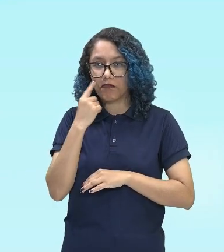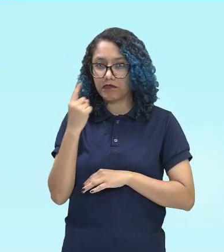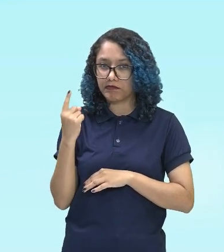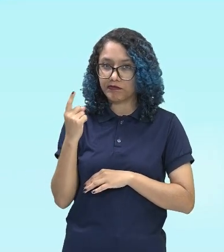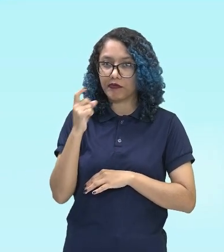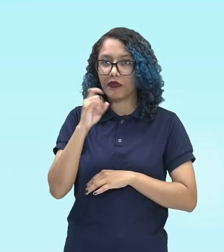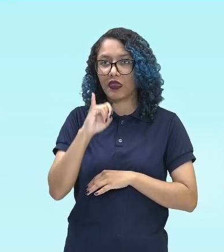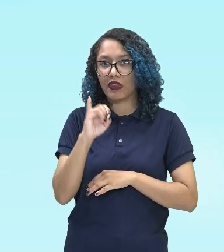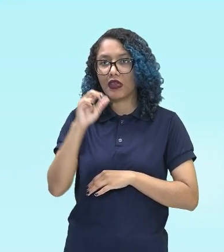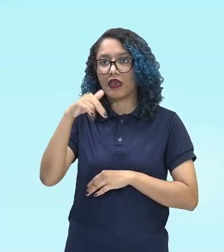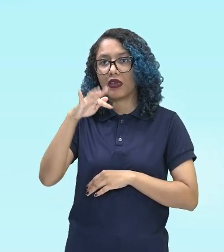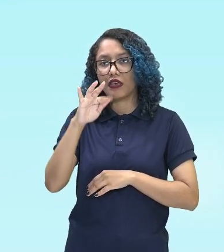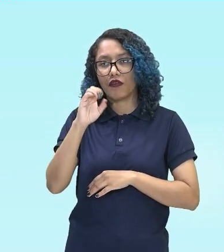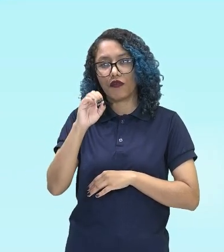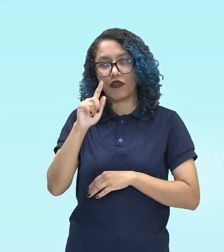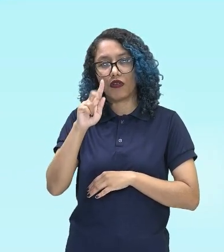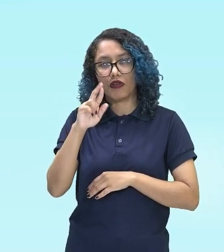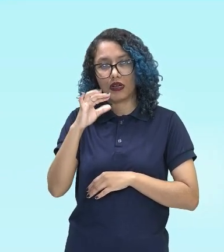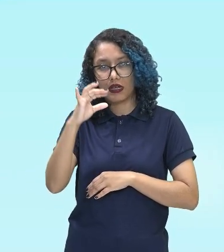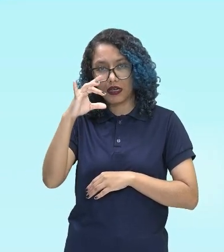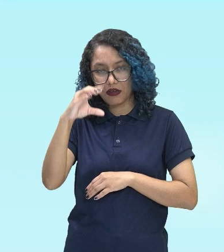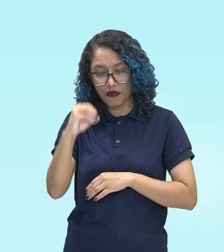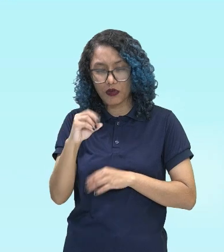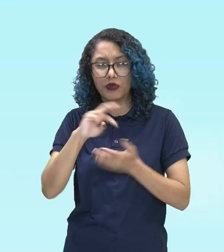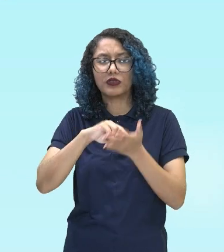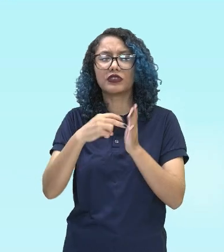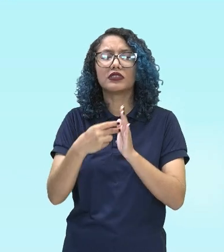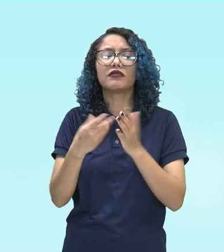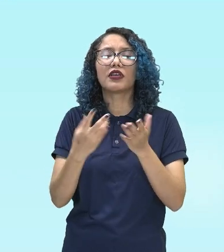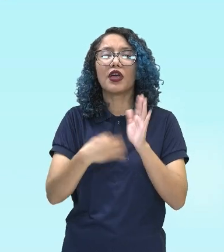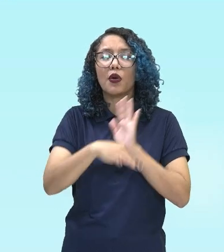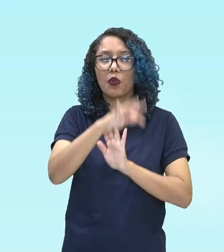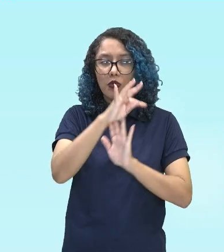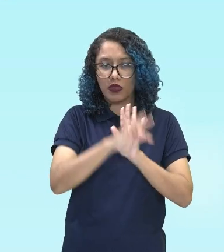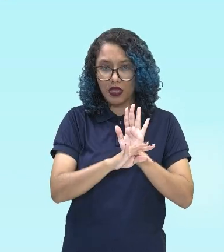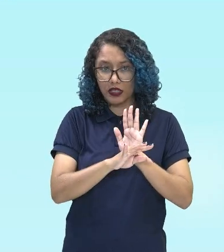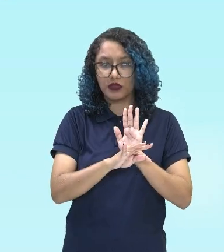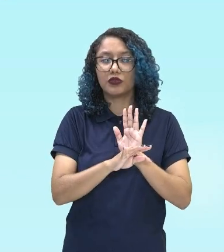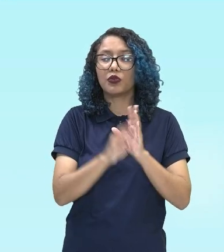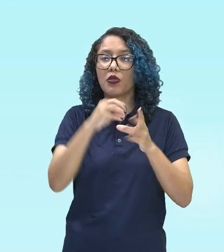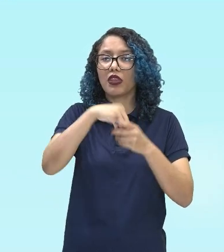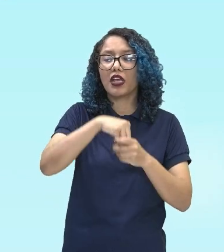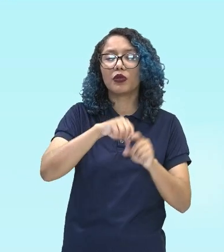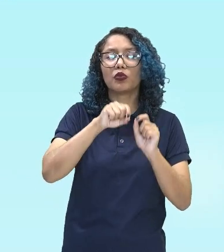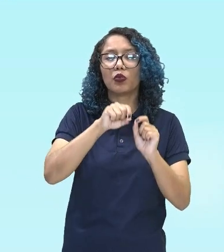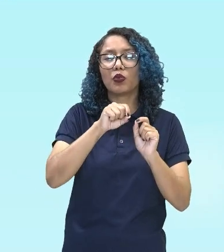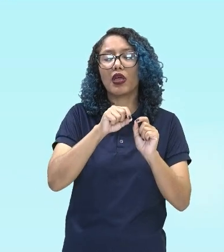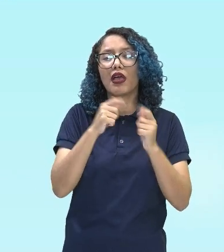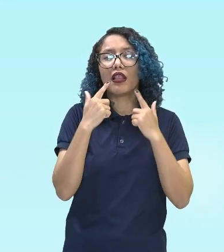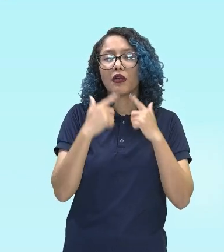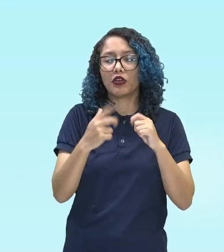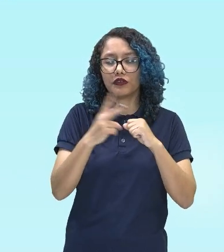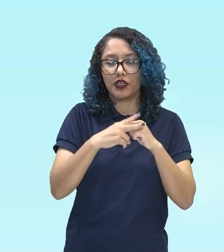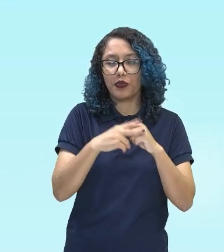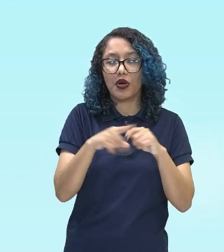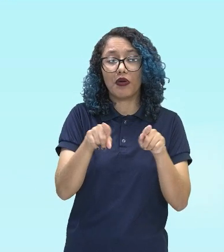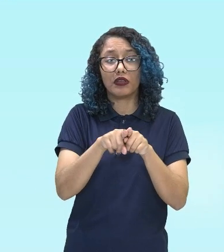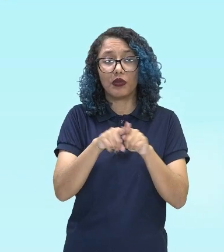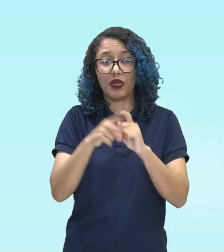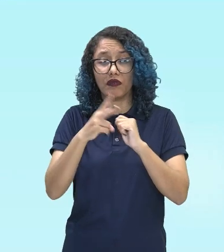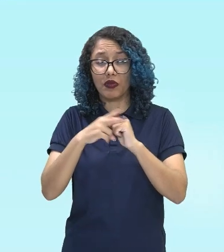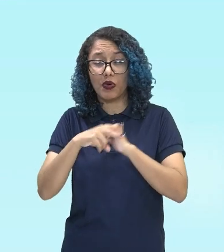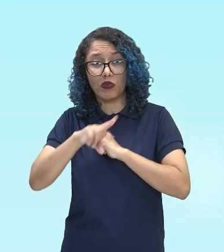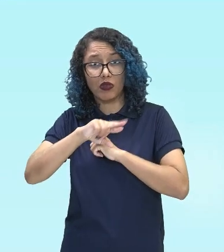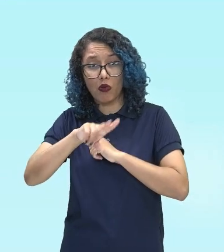um infográfico, né? Um texto constituído de linguagem verbal e não